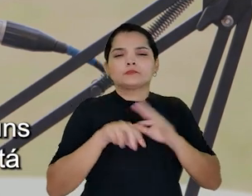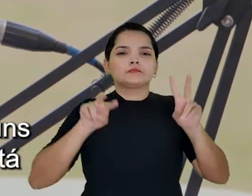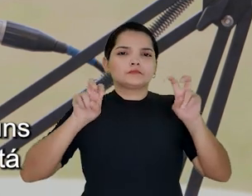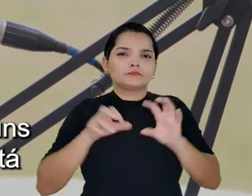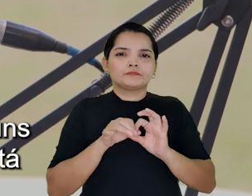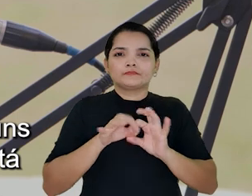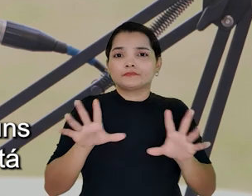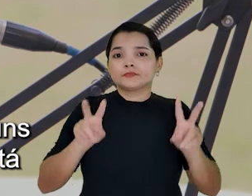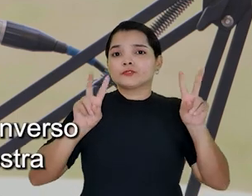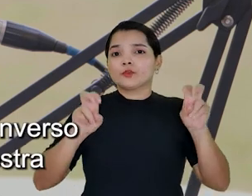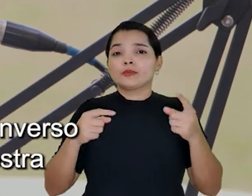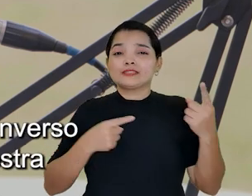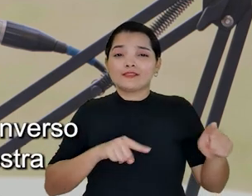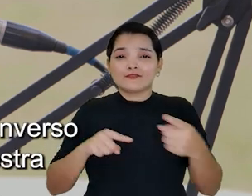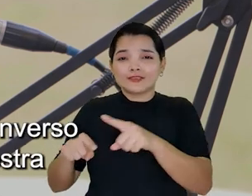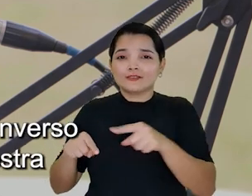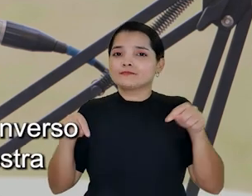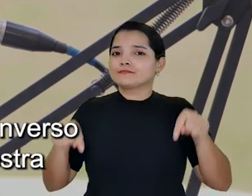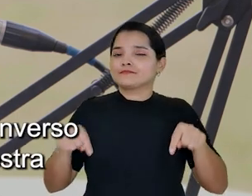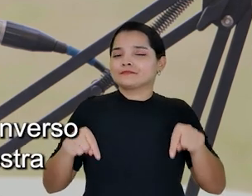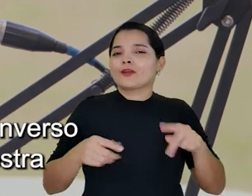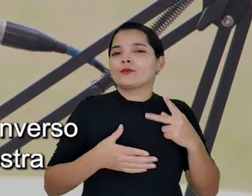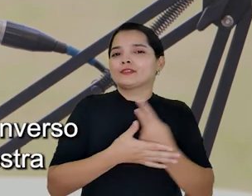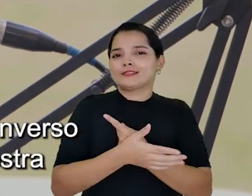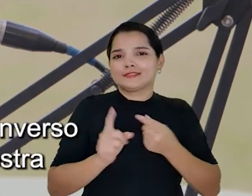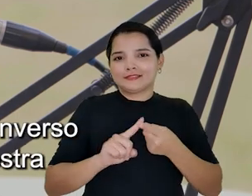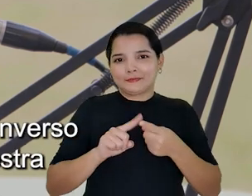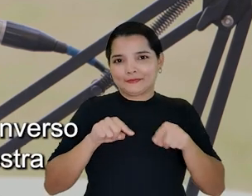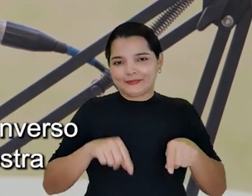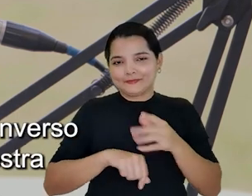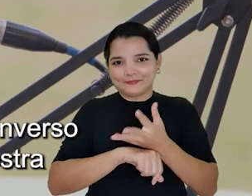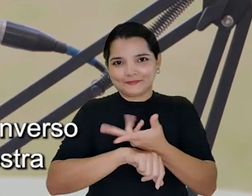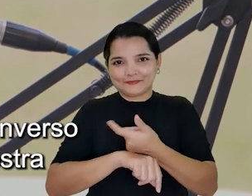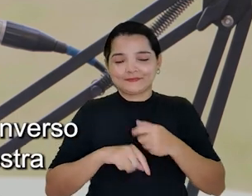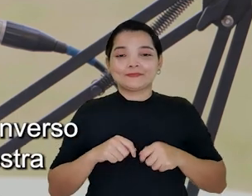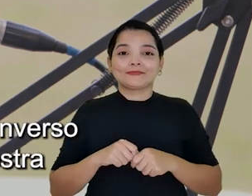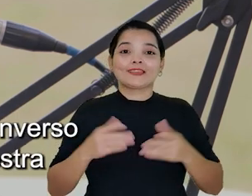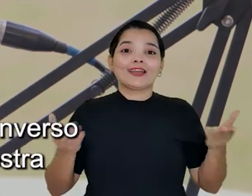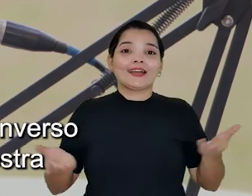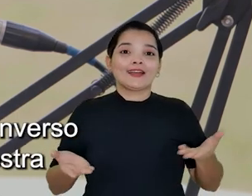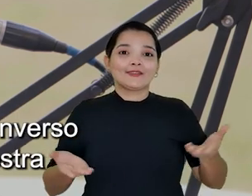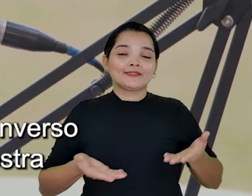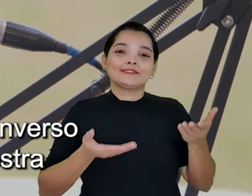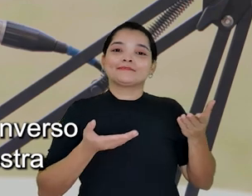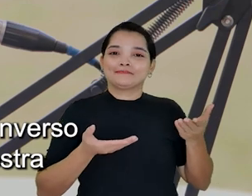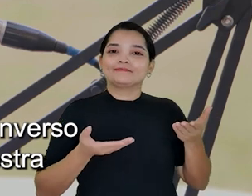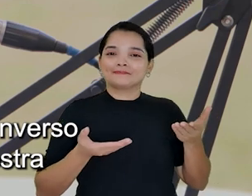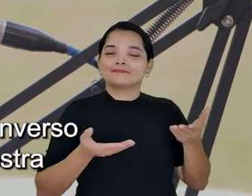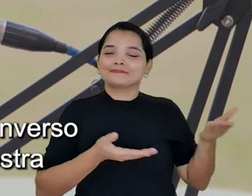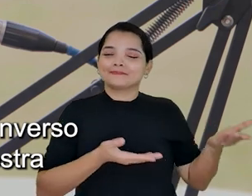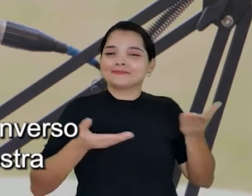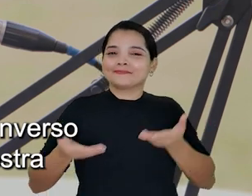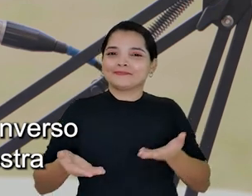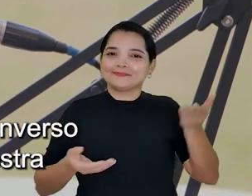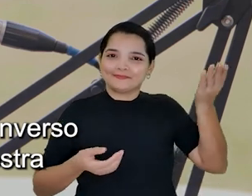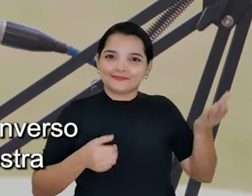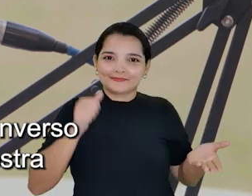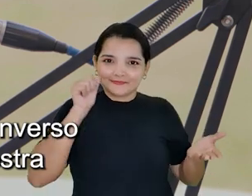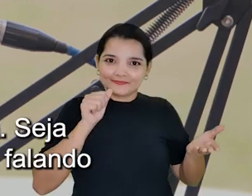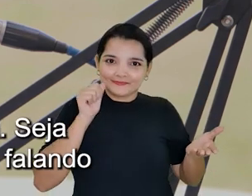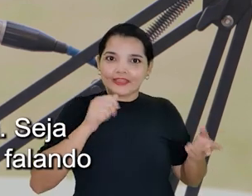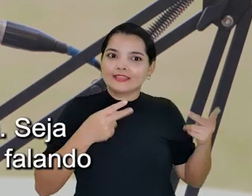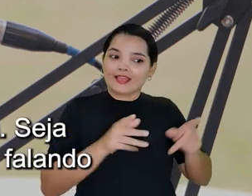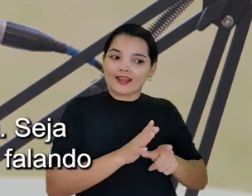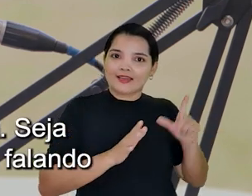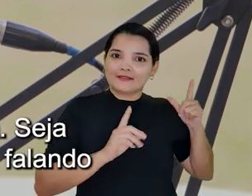sobre esses desafios e o que tá acontecendo aqui nesse encontro agora eu converso com com mais uma participante que deu uma